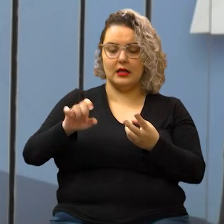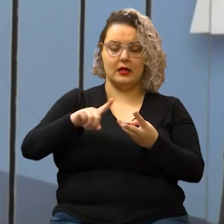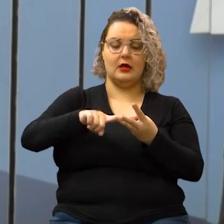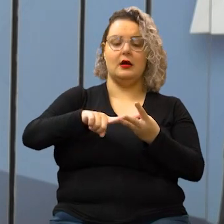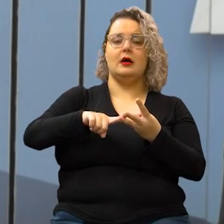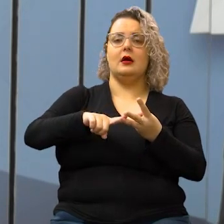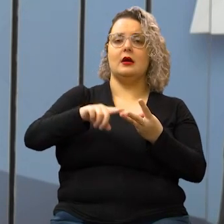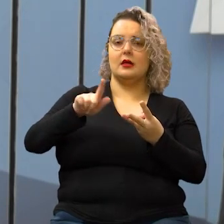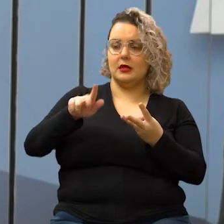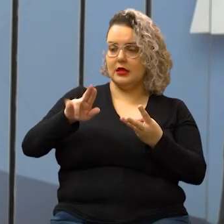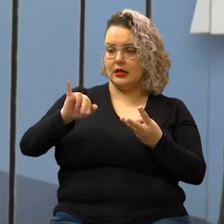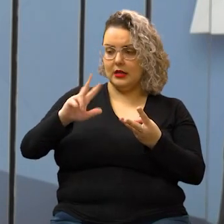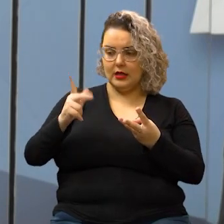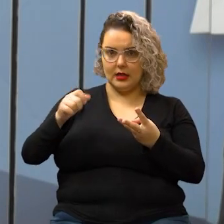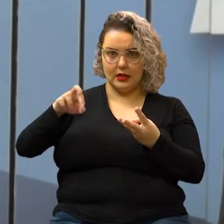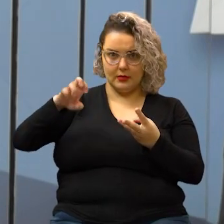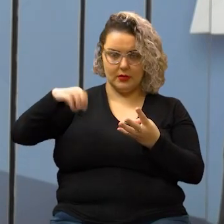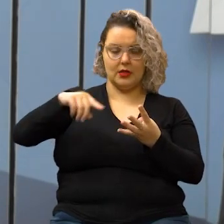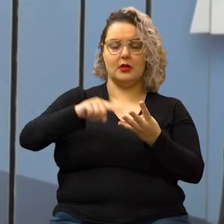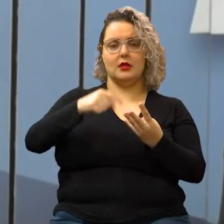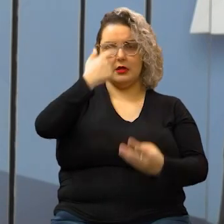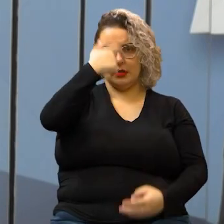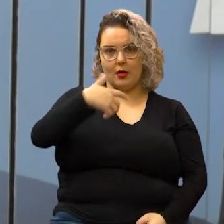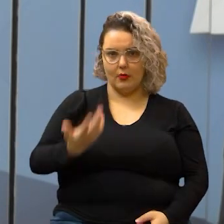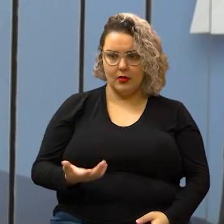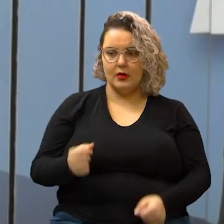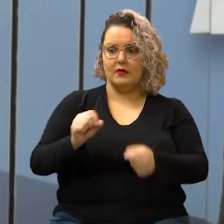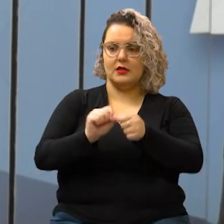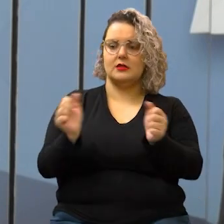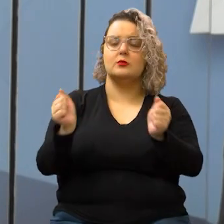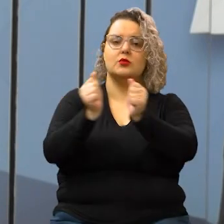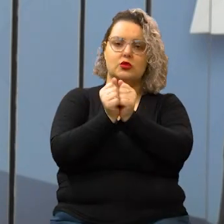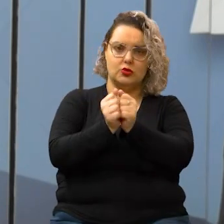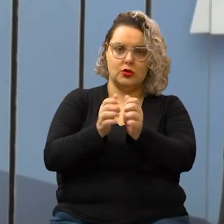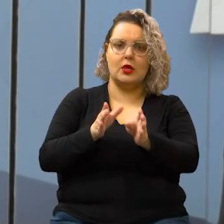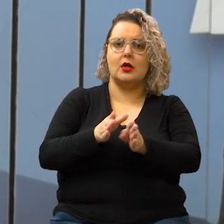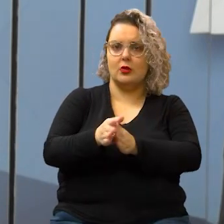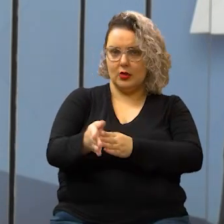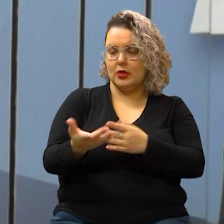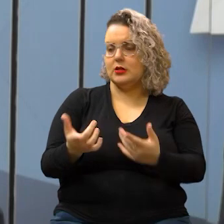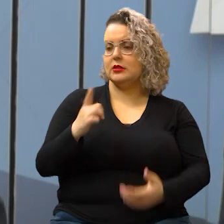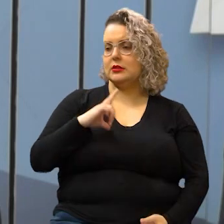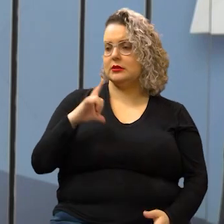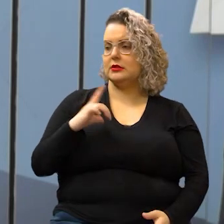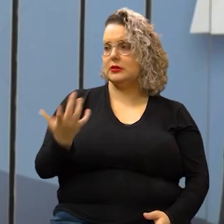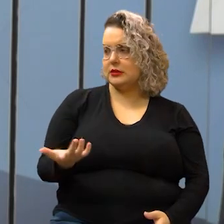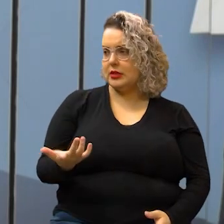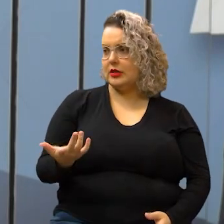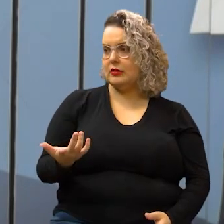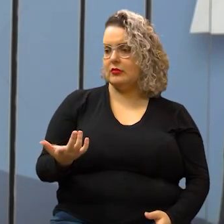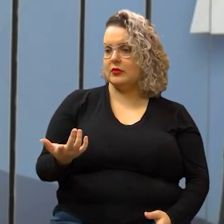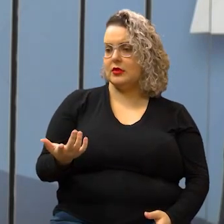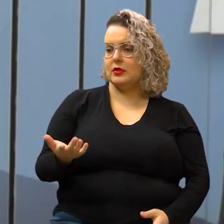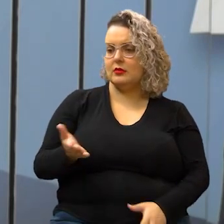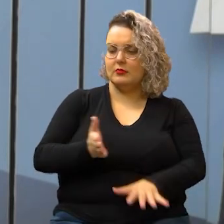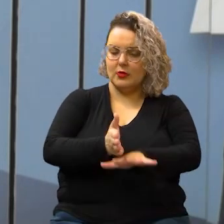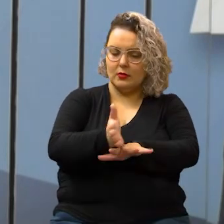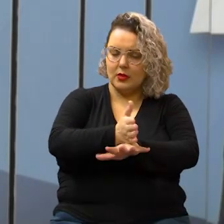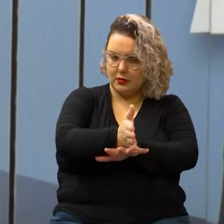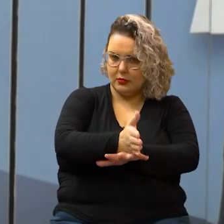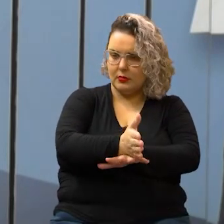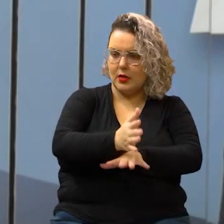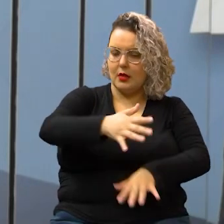Então fizemos em conjunto. Essa recomendação ela teve um viés de pegar mais a